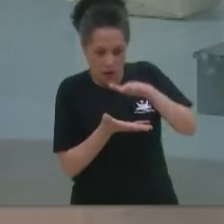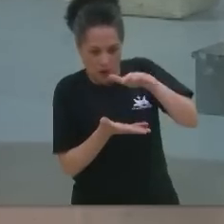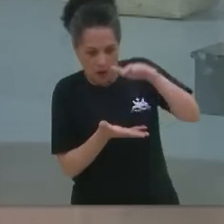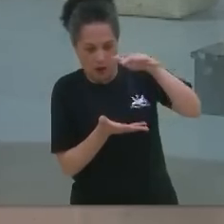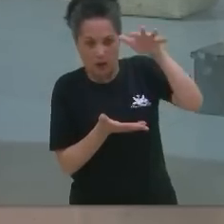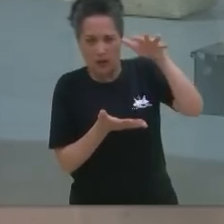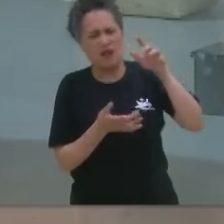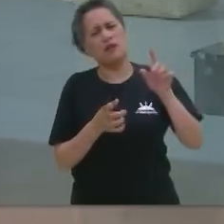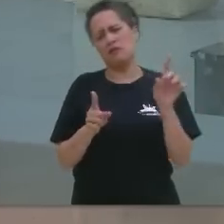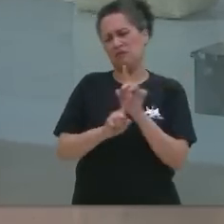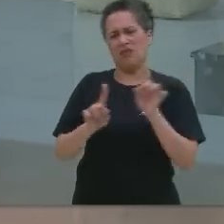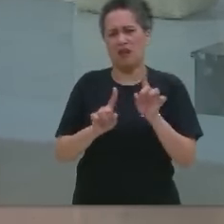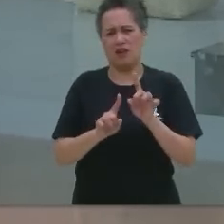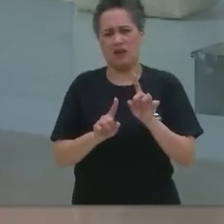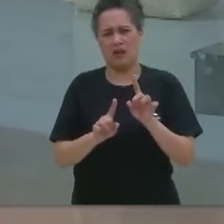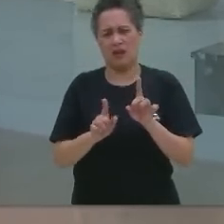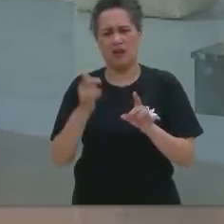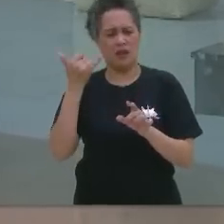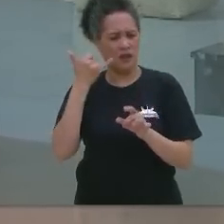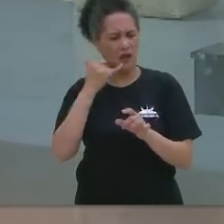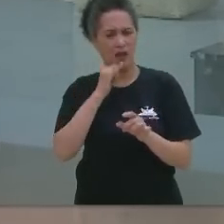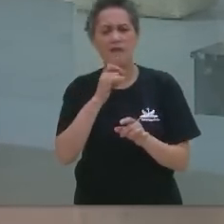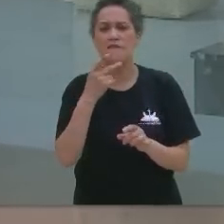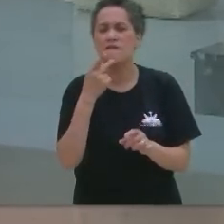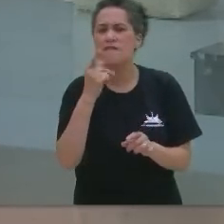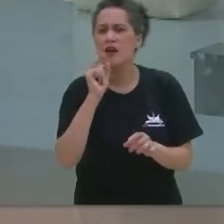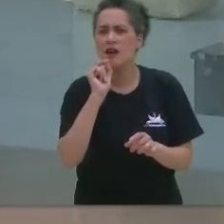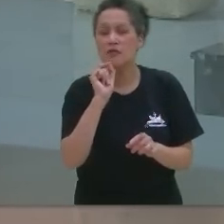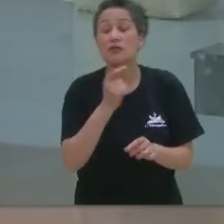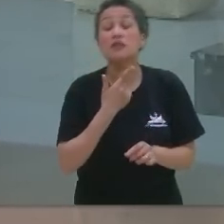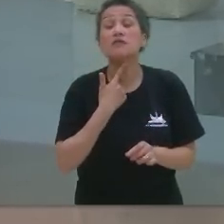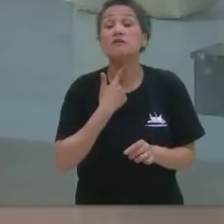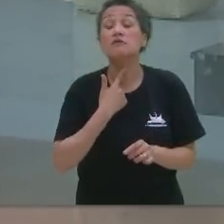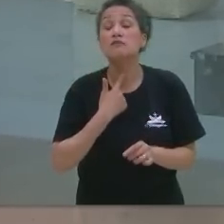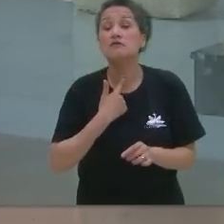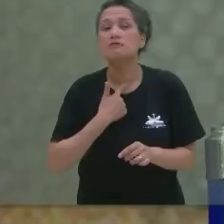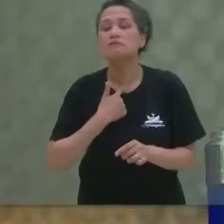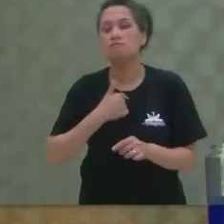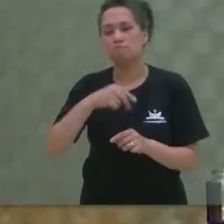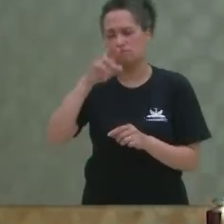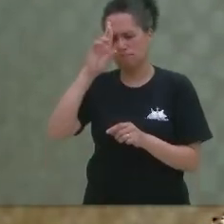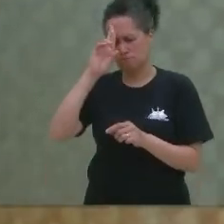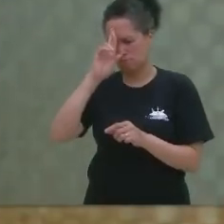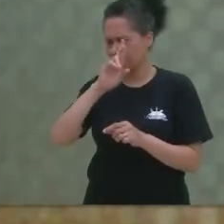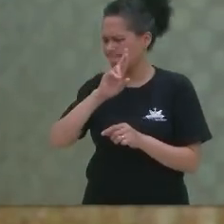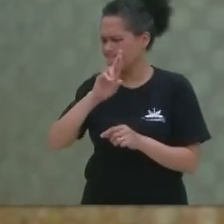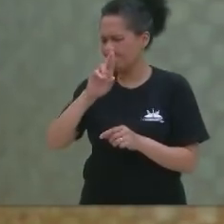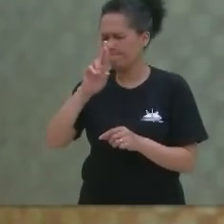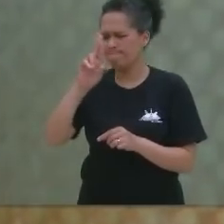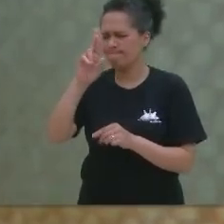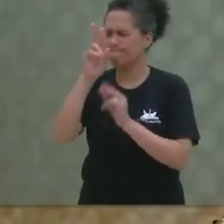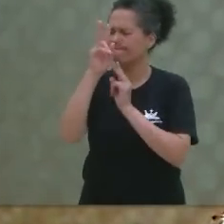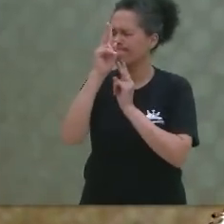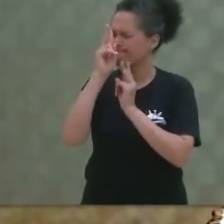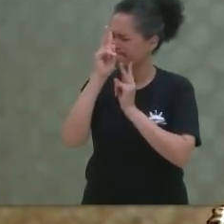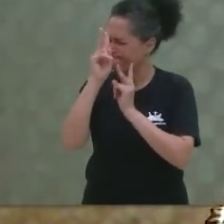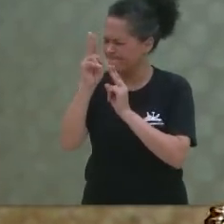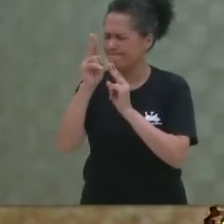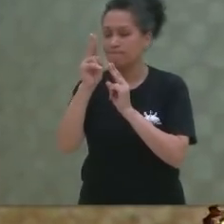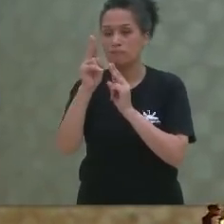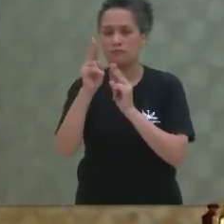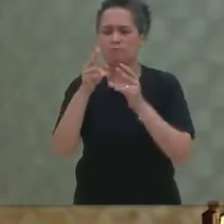Jerusalém, por viver a vontade do Senhor, será tão santa,